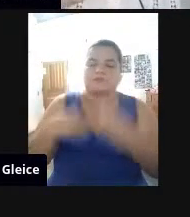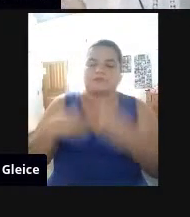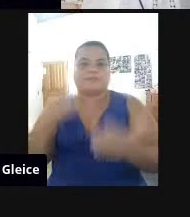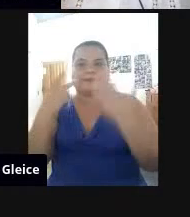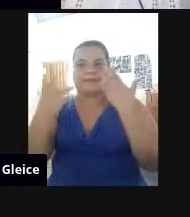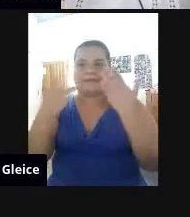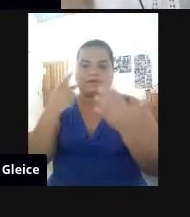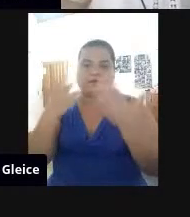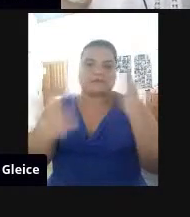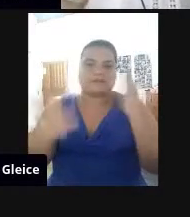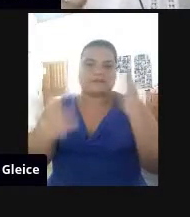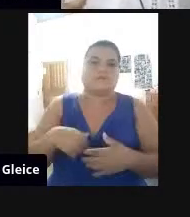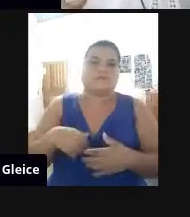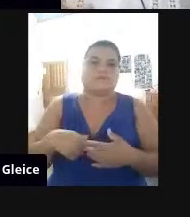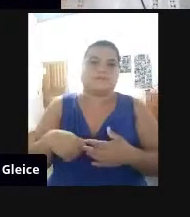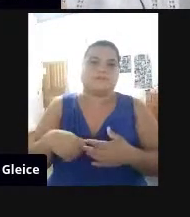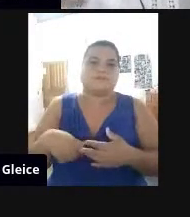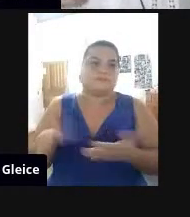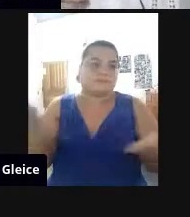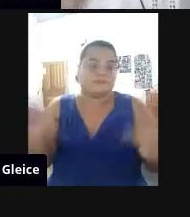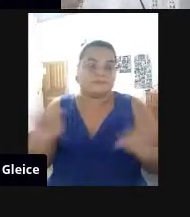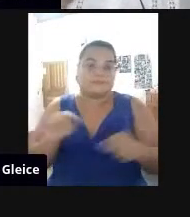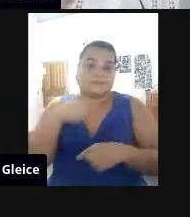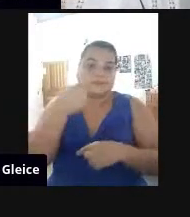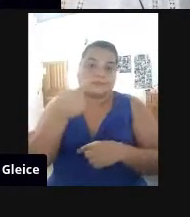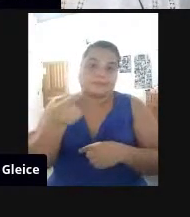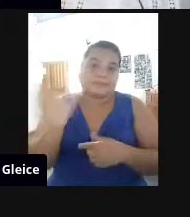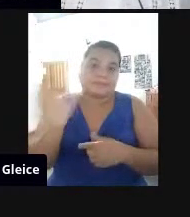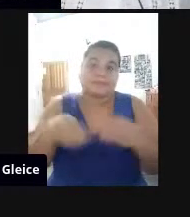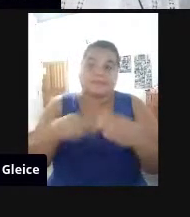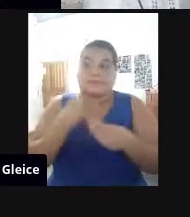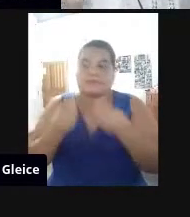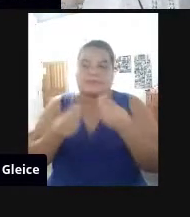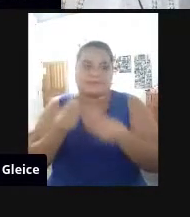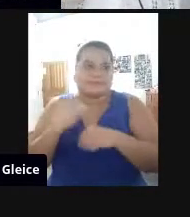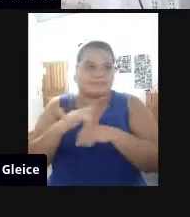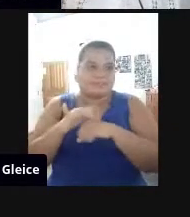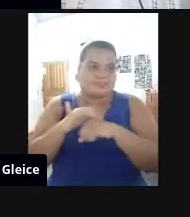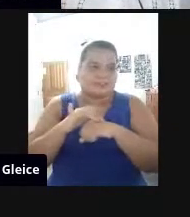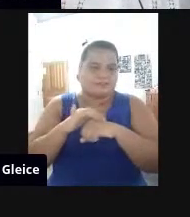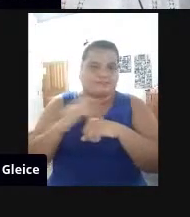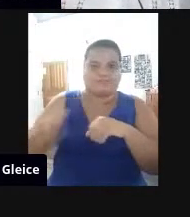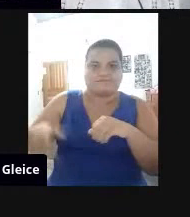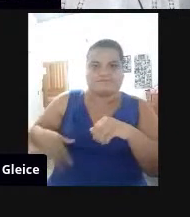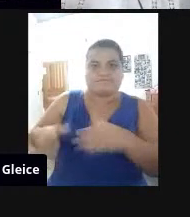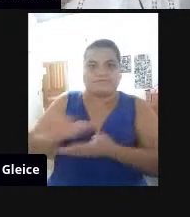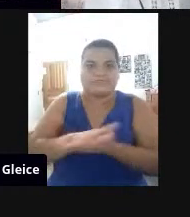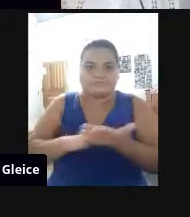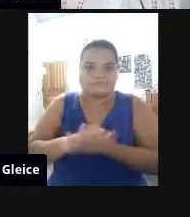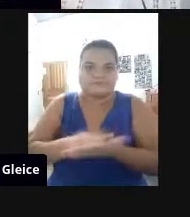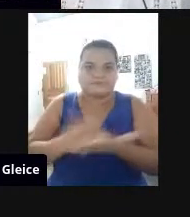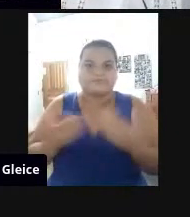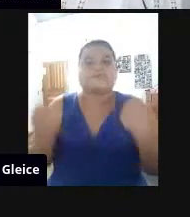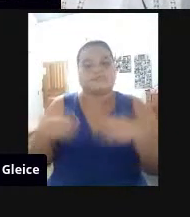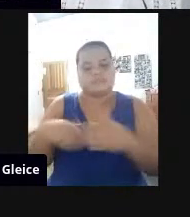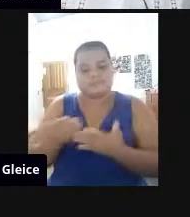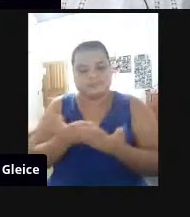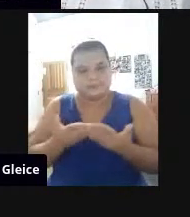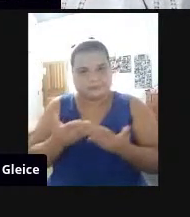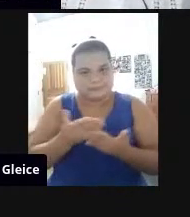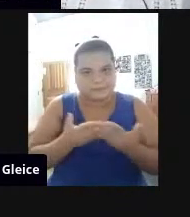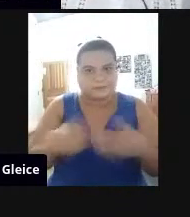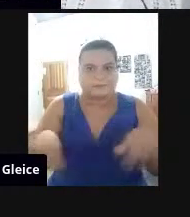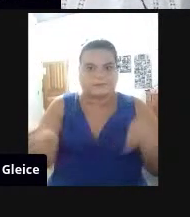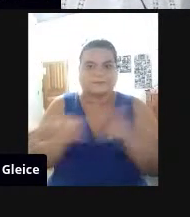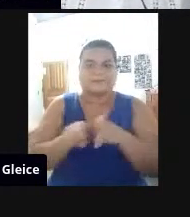usar medicação e a gente não tratar desse indivíduo por dentro, organicamente, né? Então, a nutrição, ela vem tratar organicamente. E aí a gente usa